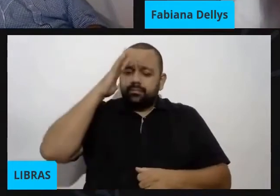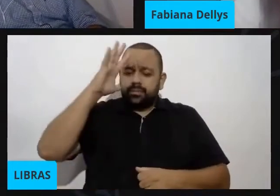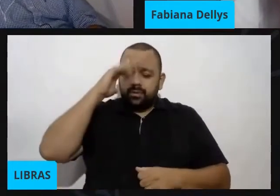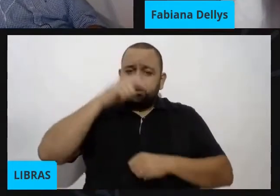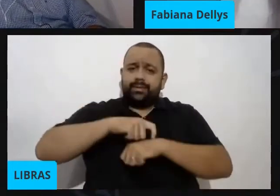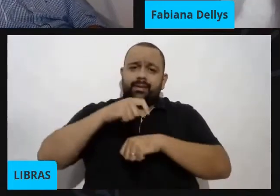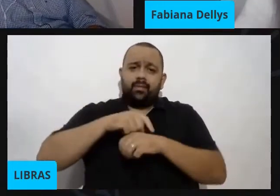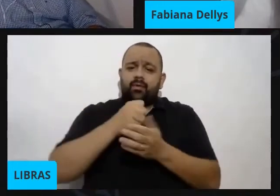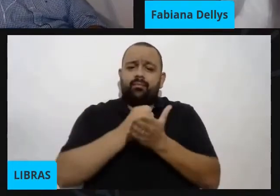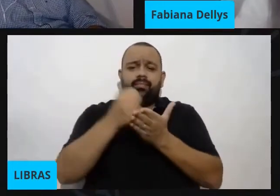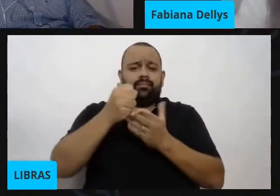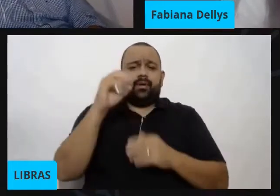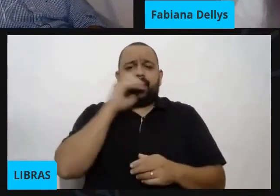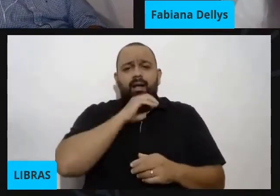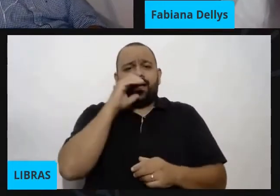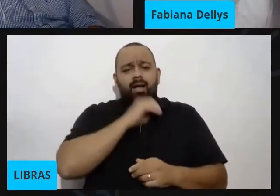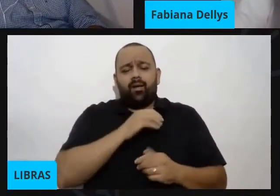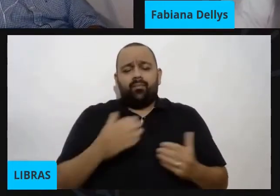passa rápido.